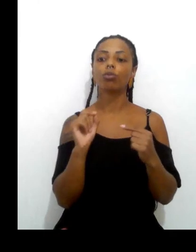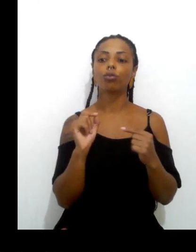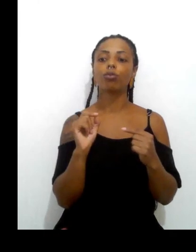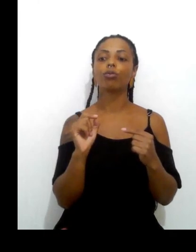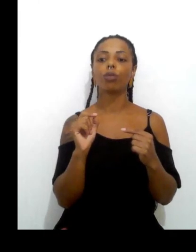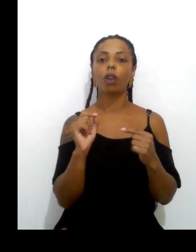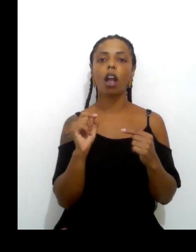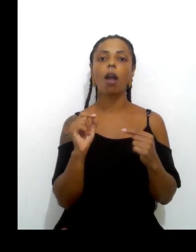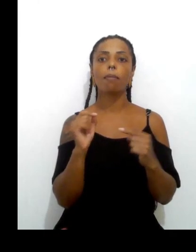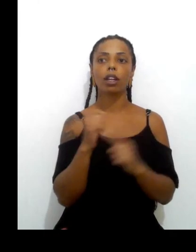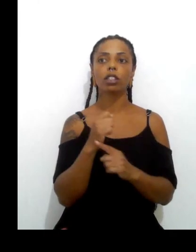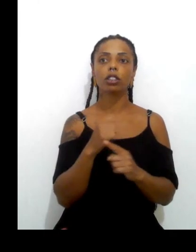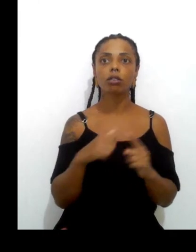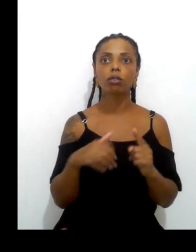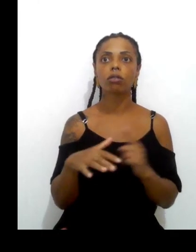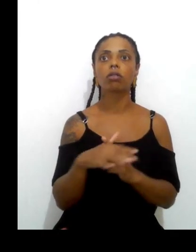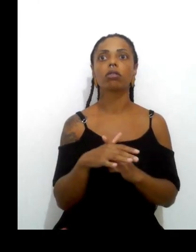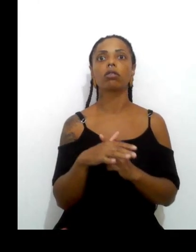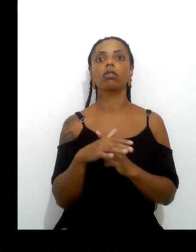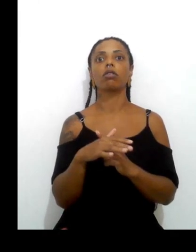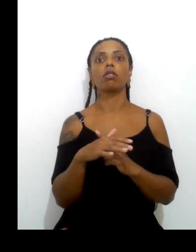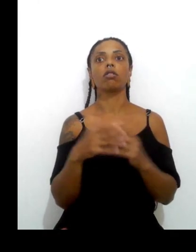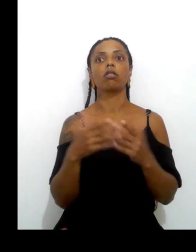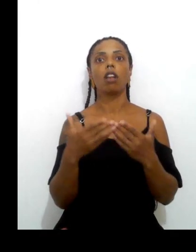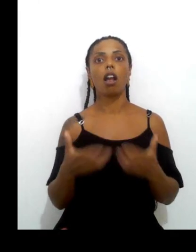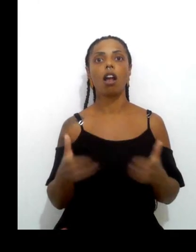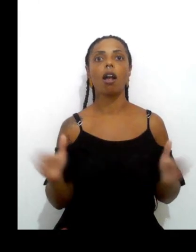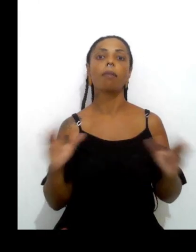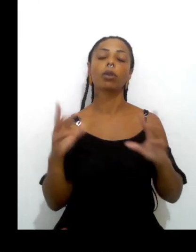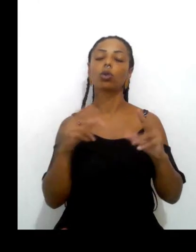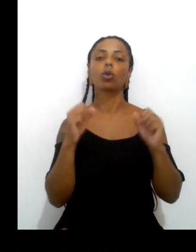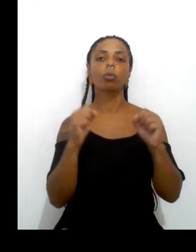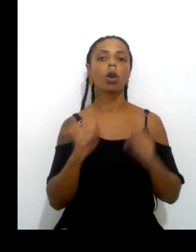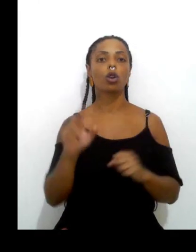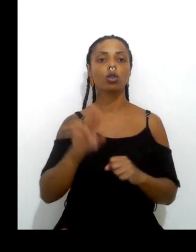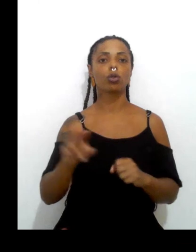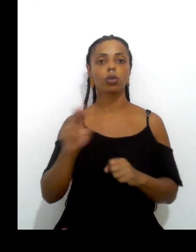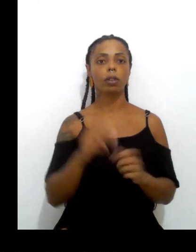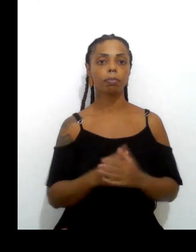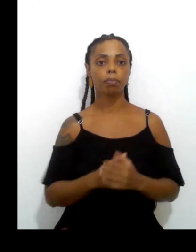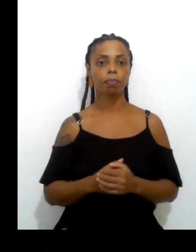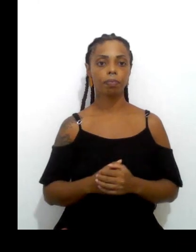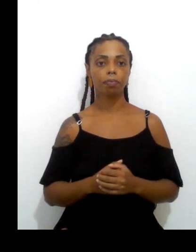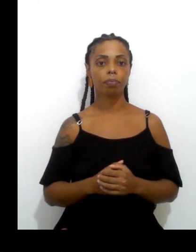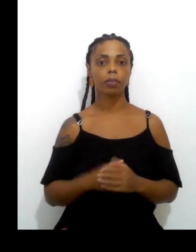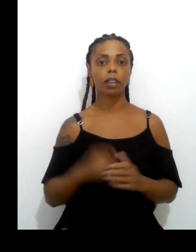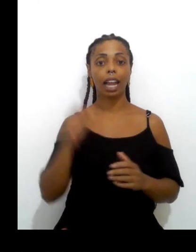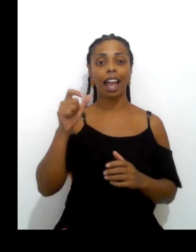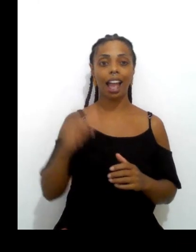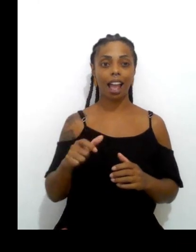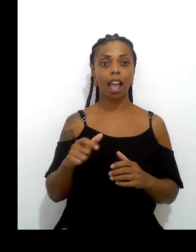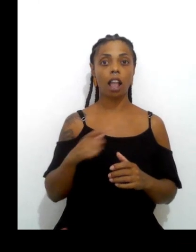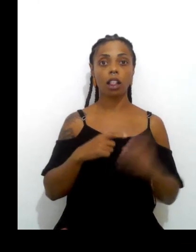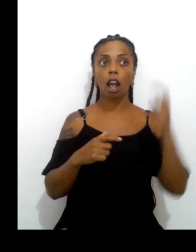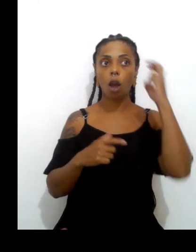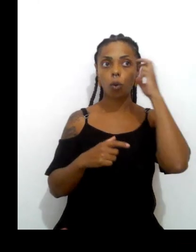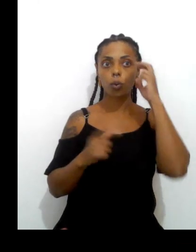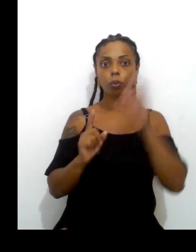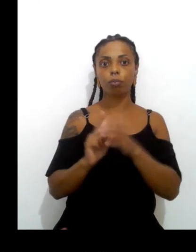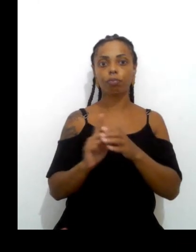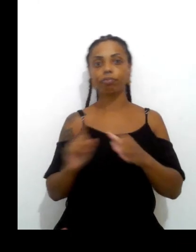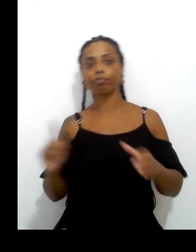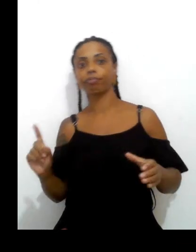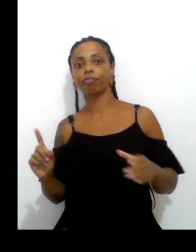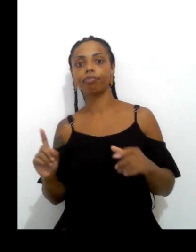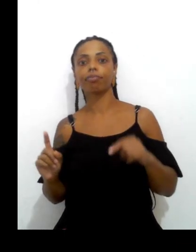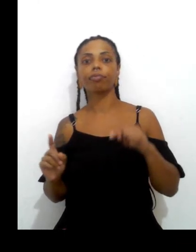Ampla todos podiam usar para aqueles que estão a margem cultural essa cabine de foto se tornou um